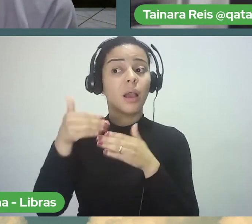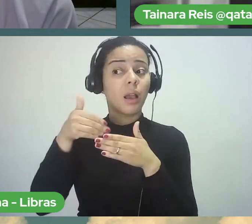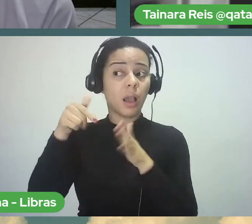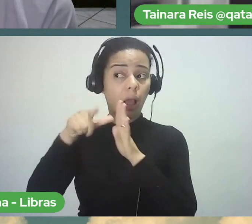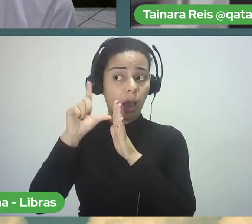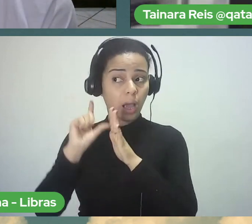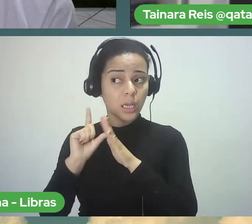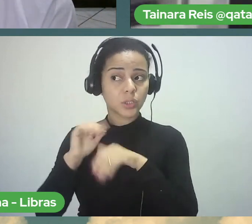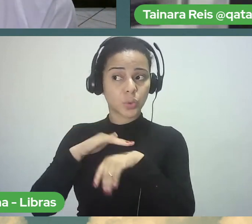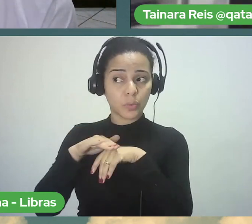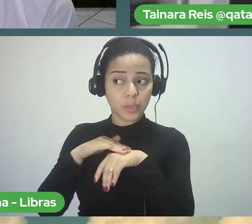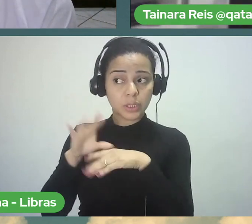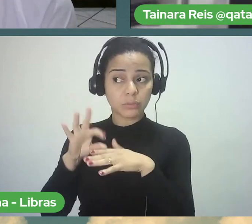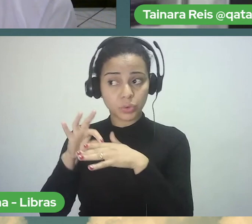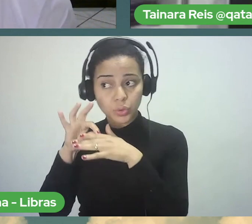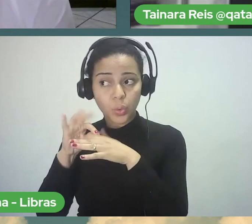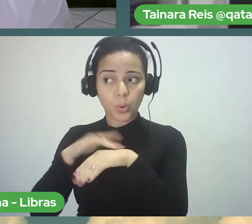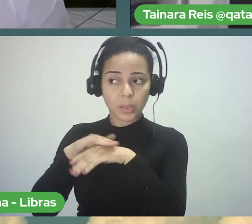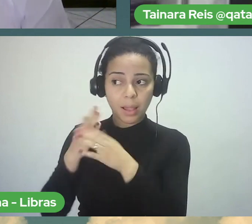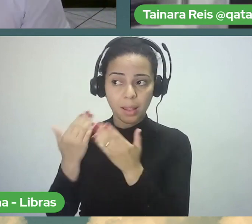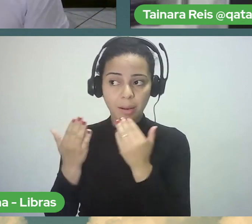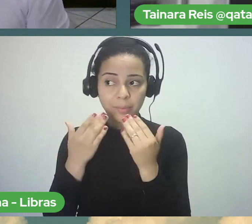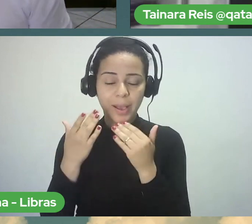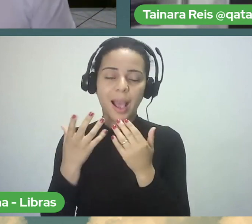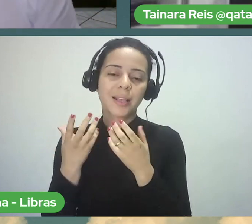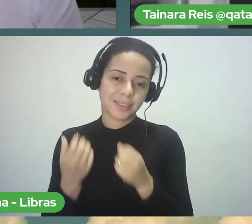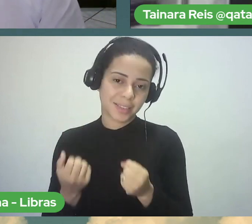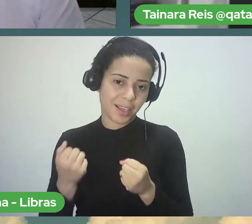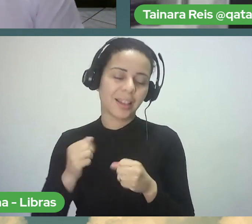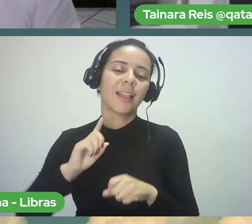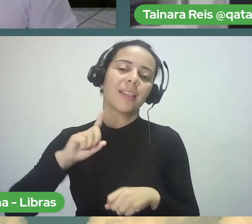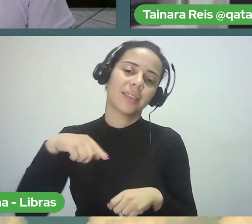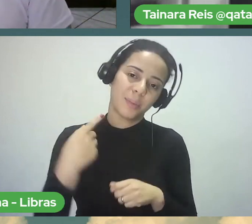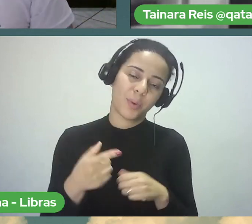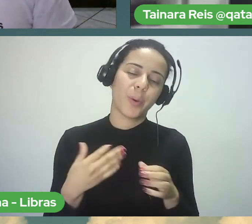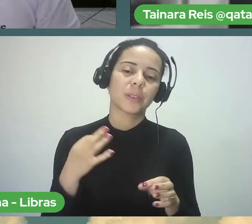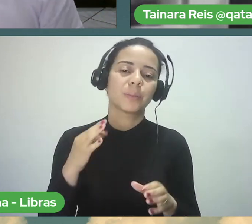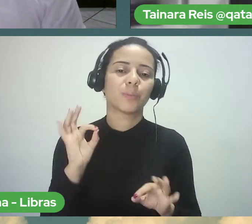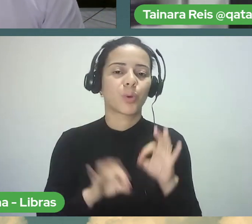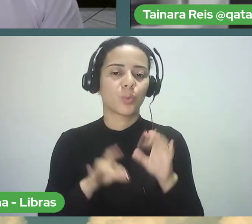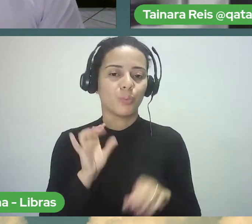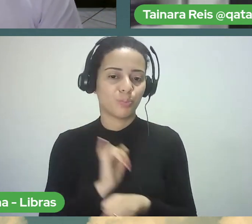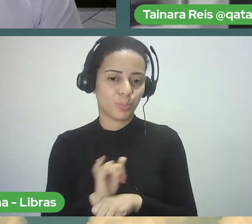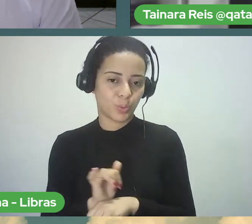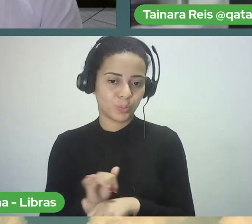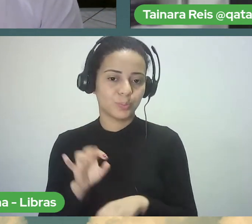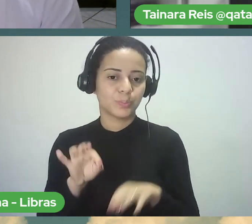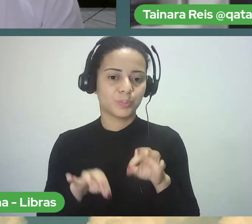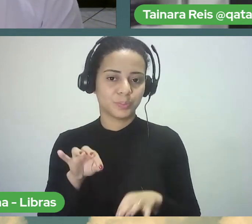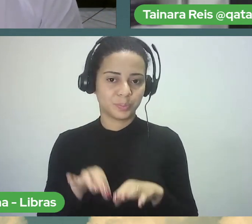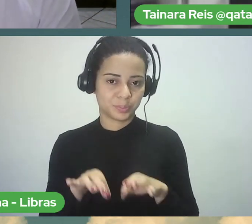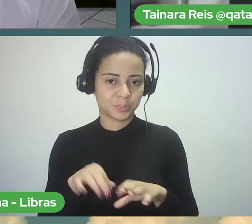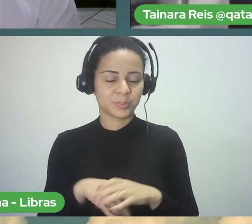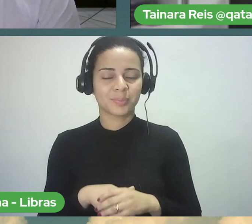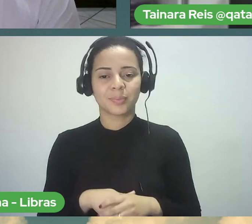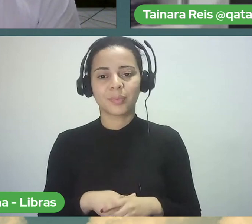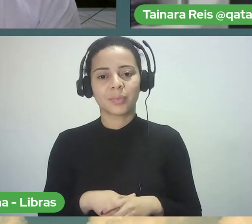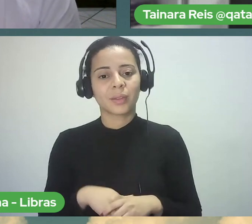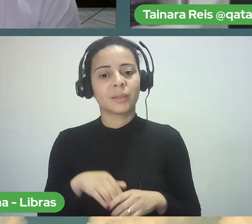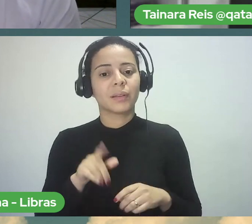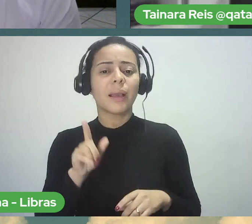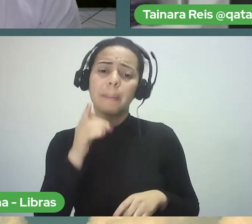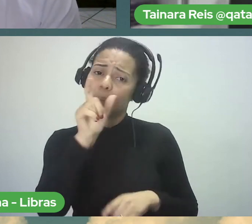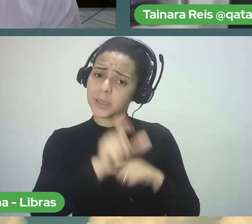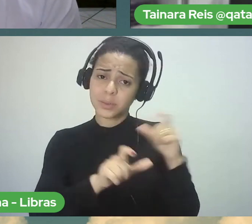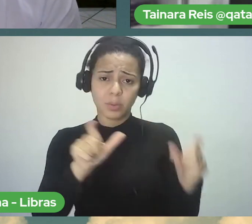pequenas. As pessoas elas vão ter resistência a mudar muito a sua maneira de trabalhar. É normal, isso é totalmente